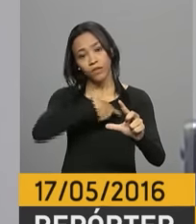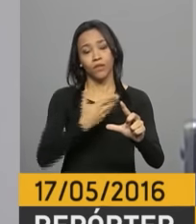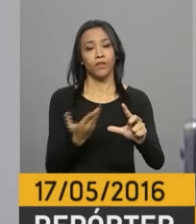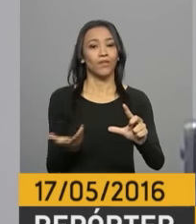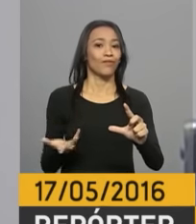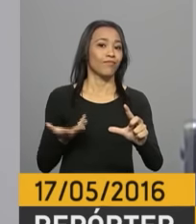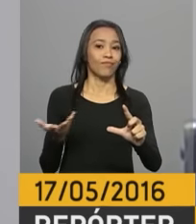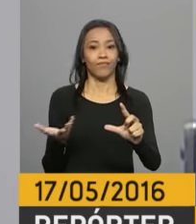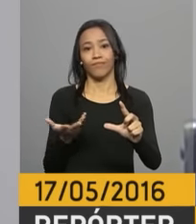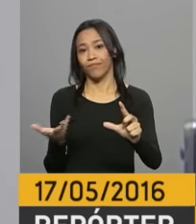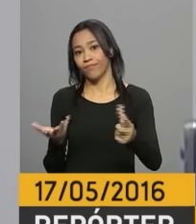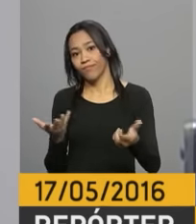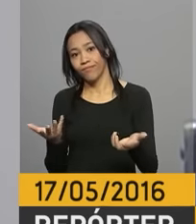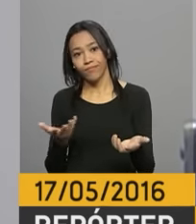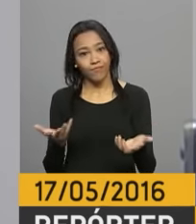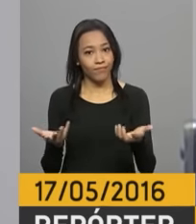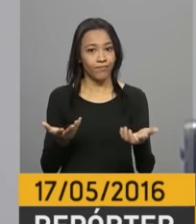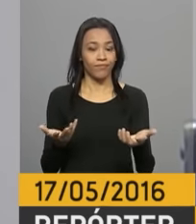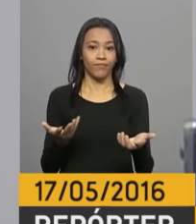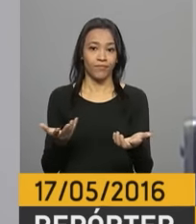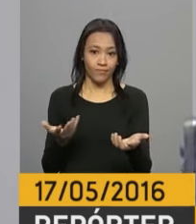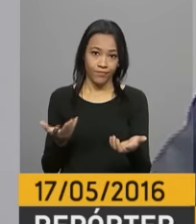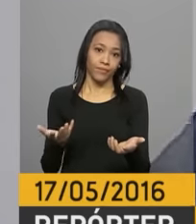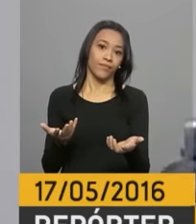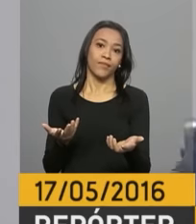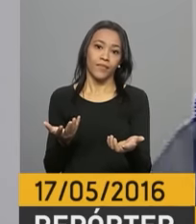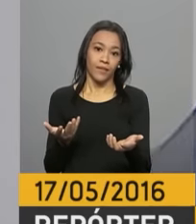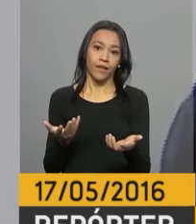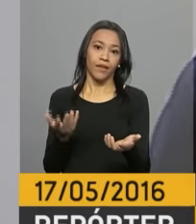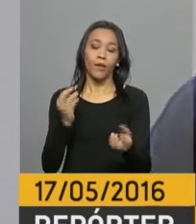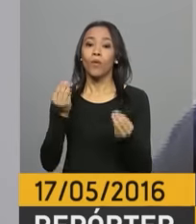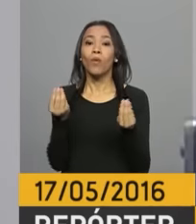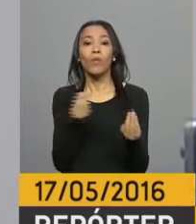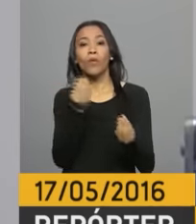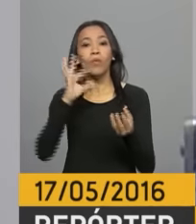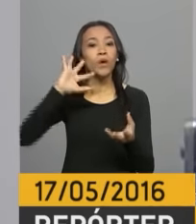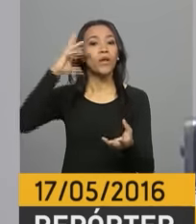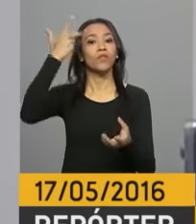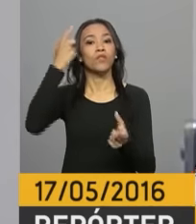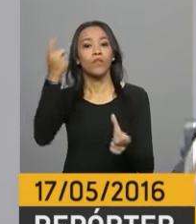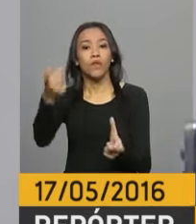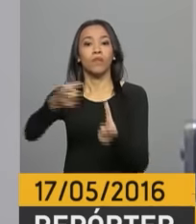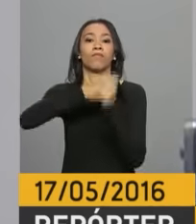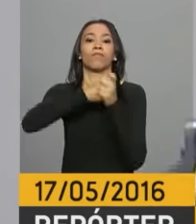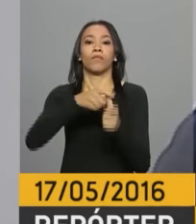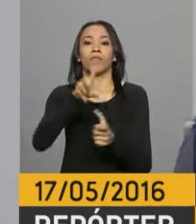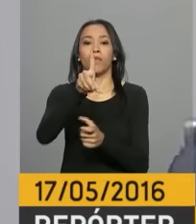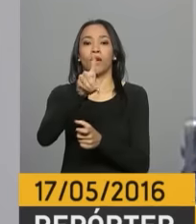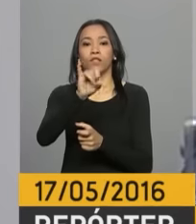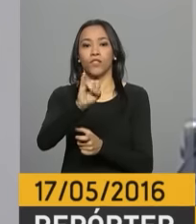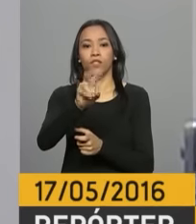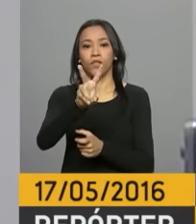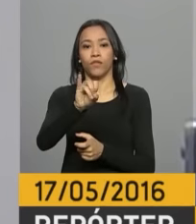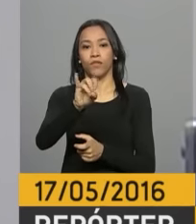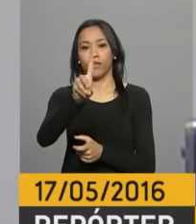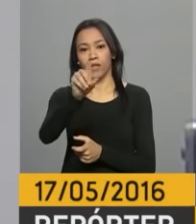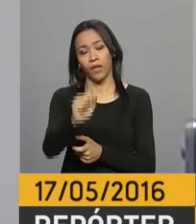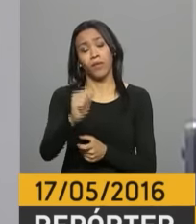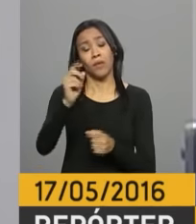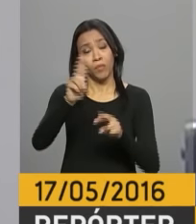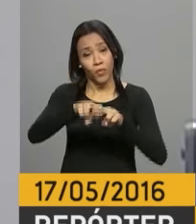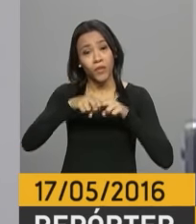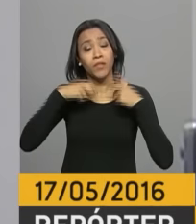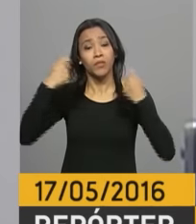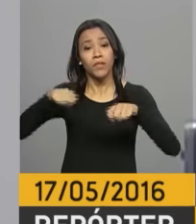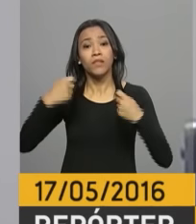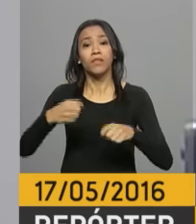tipo de reversão da trajetória da dívida. Por isso, tudo isso é um conjunto de medidas e ações que